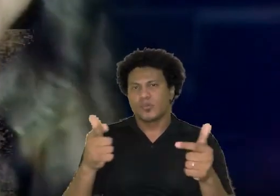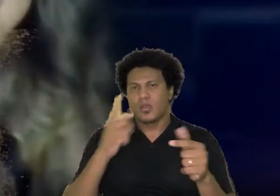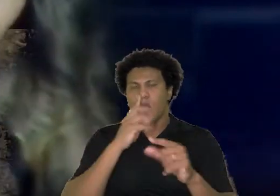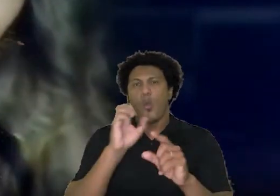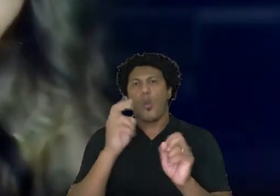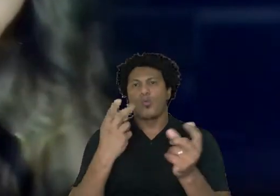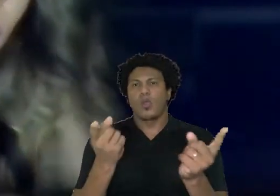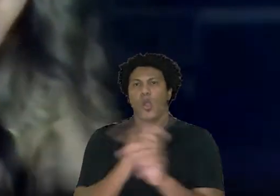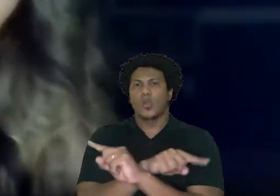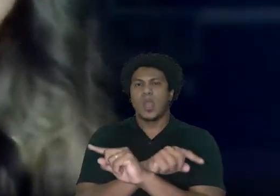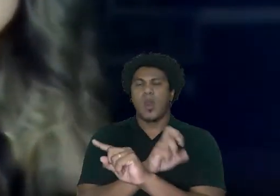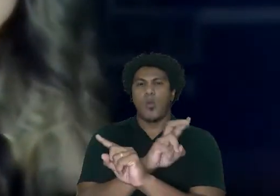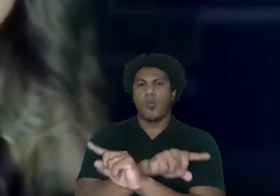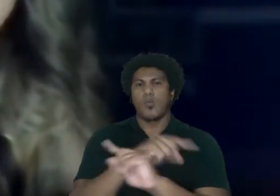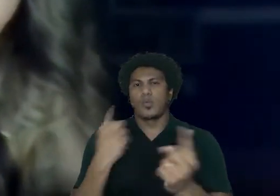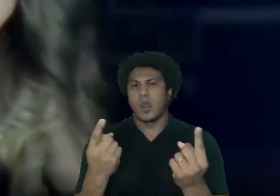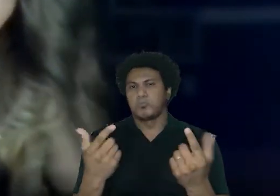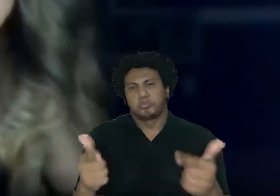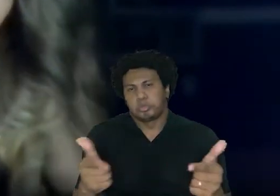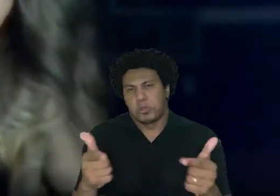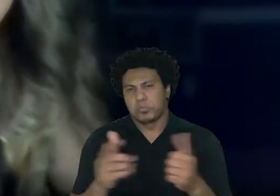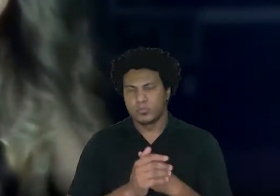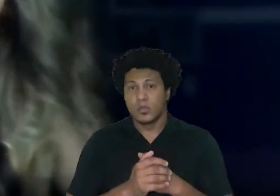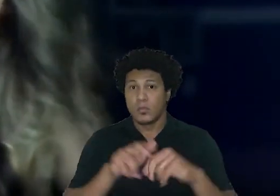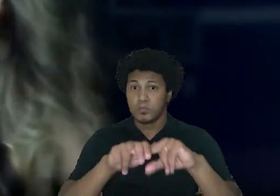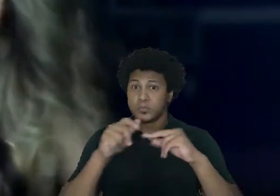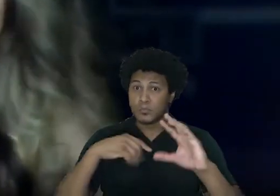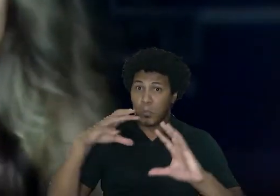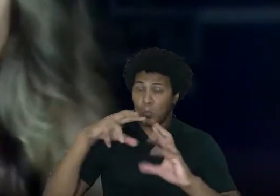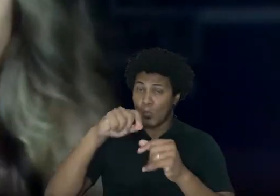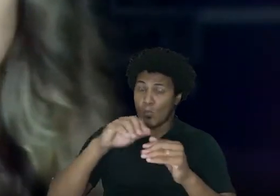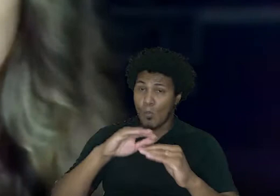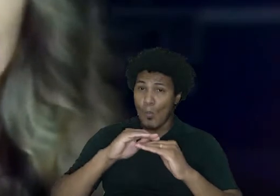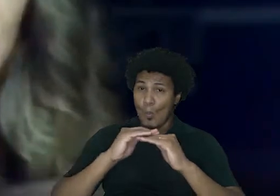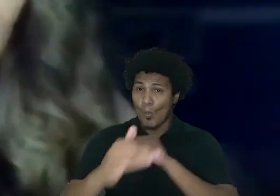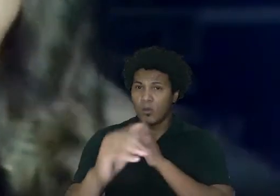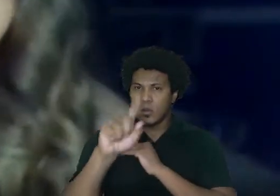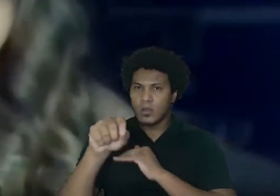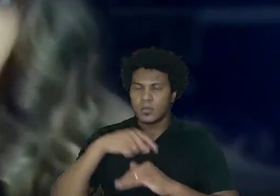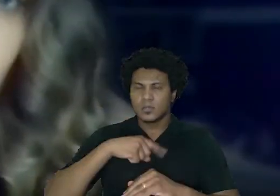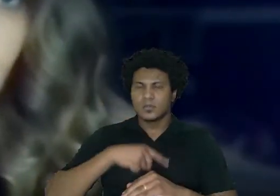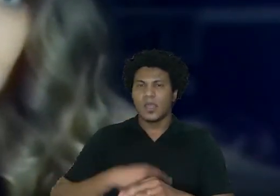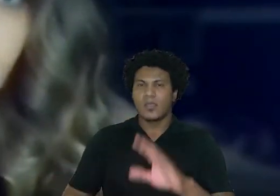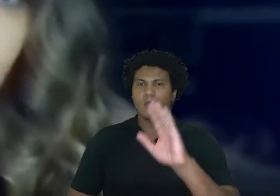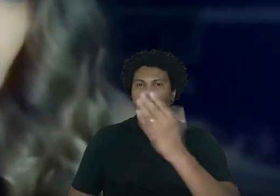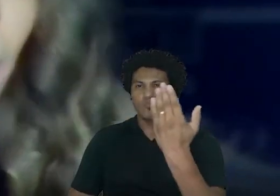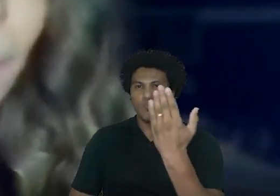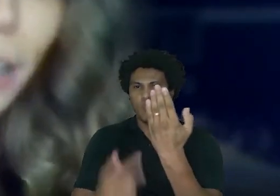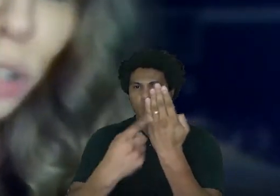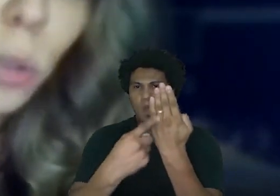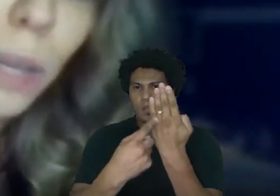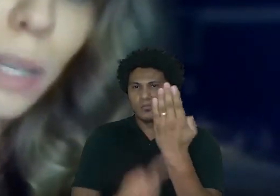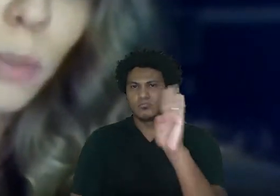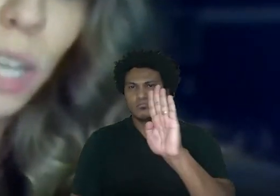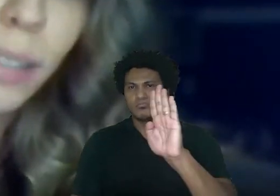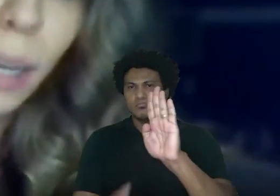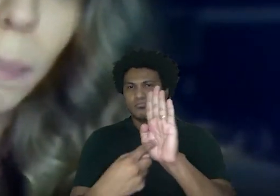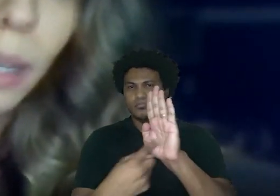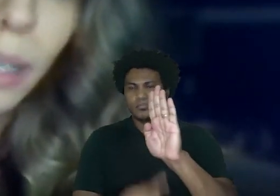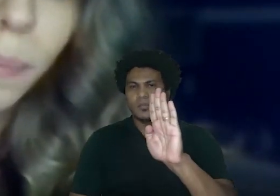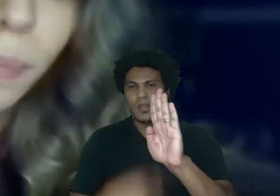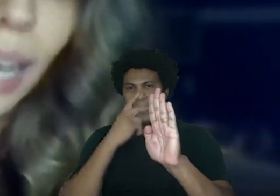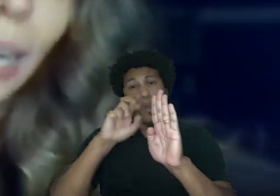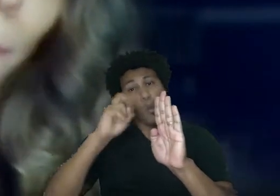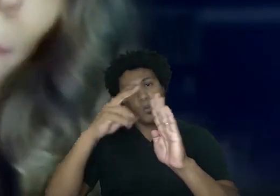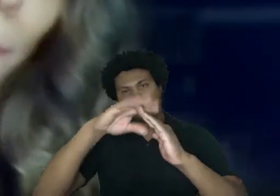se encontram. Não há fratura, cortes, desníveis, ranhuras, nem muito menos vértices. Partindo do princípio de que a Terra é